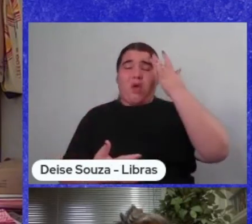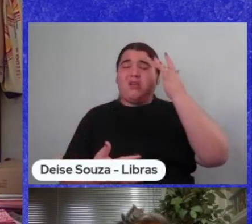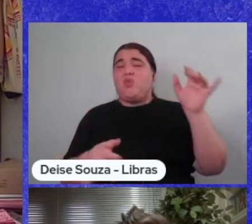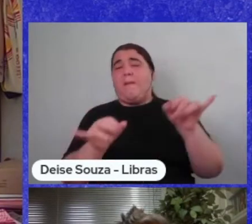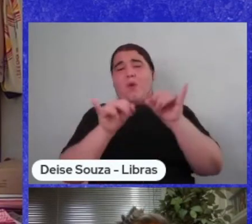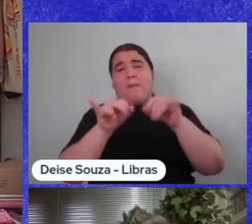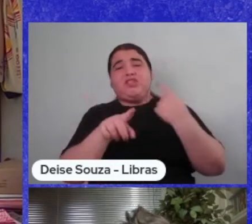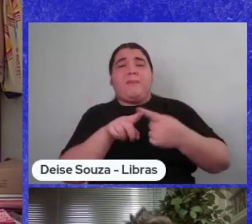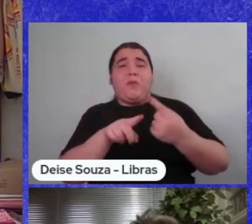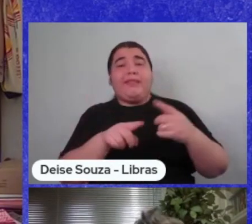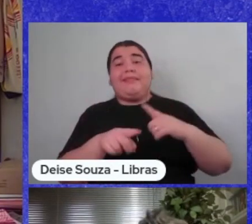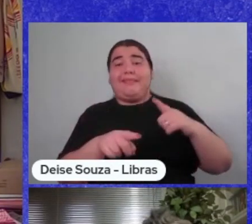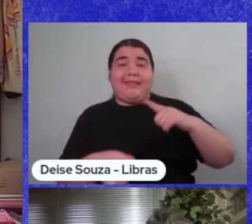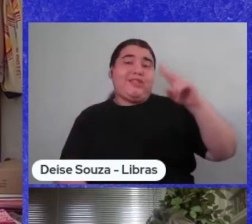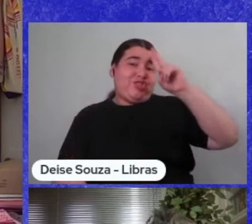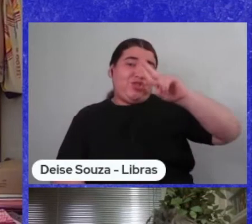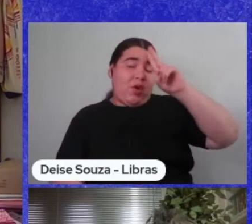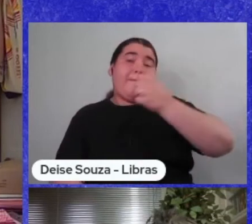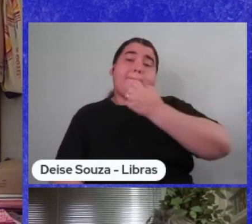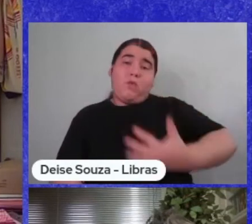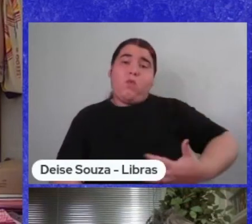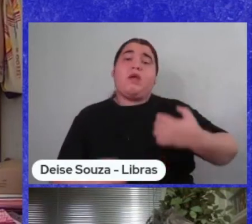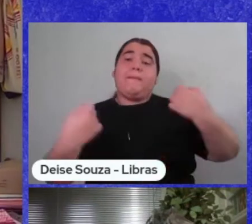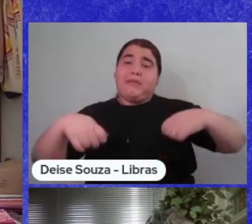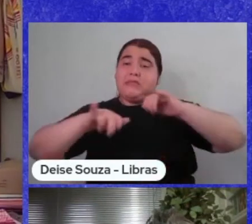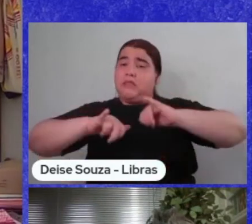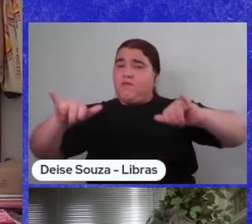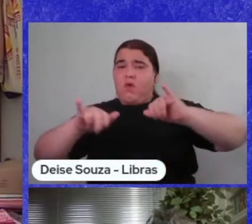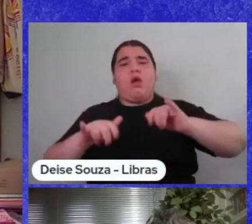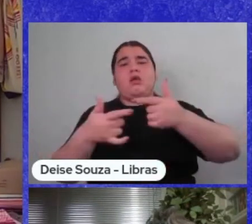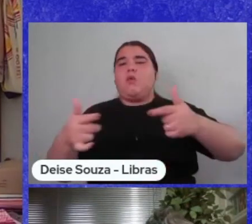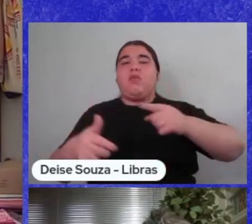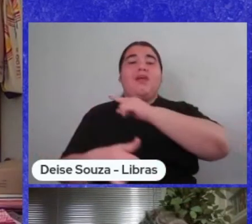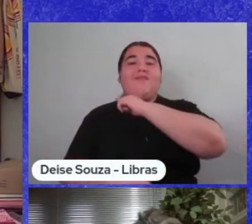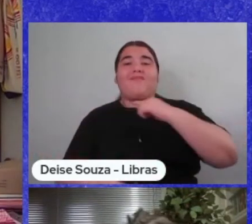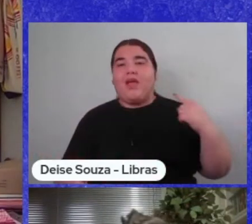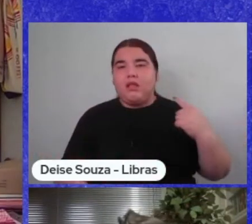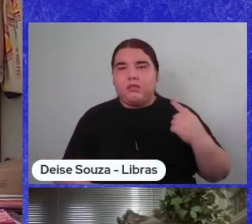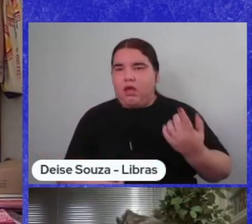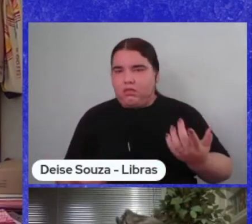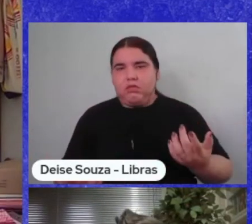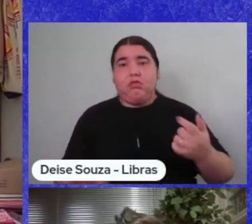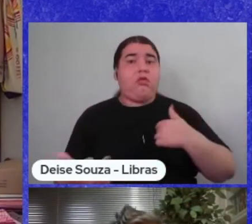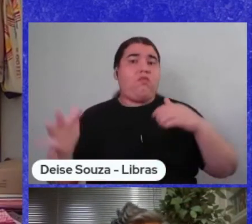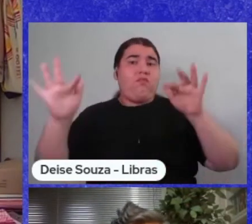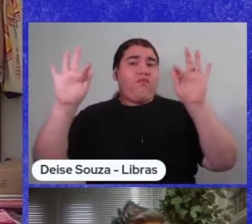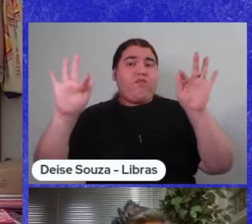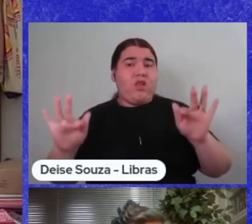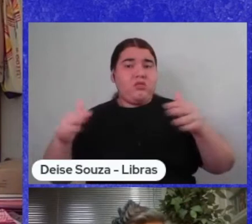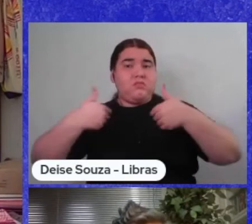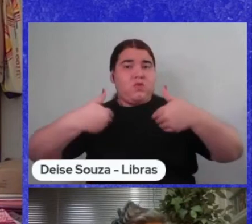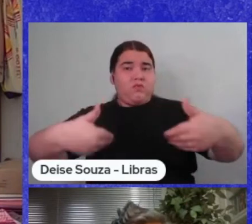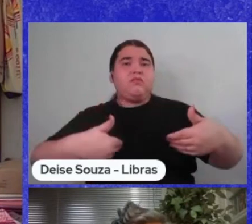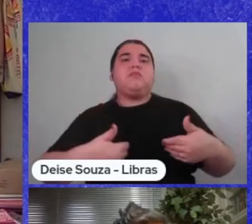precisam ser vistas sem tempo de validade, assim, e acho que eu fiquei muito feliz com o convite, porque